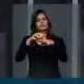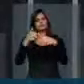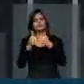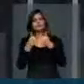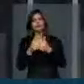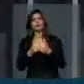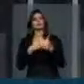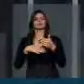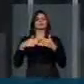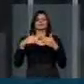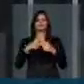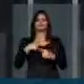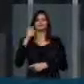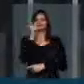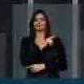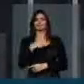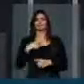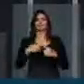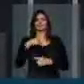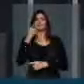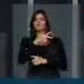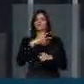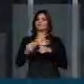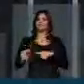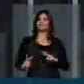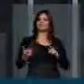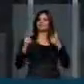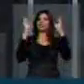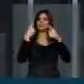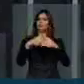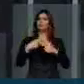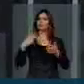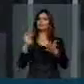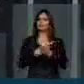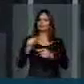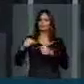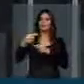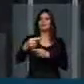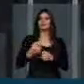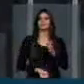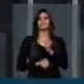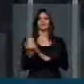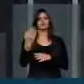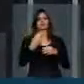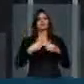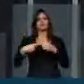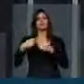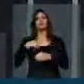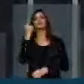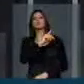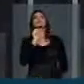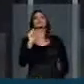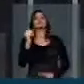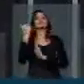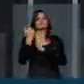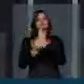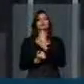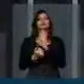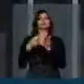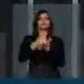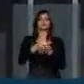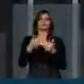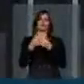transportes e conseguindo vitórias, porque o que aconteceu em centenas de cidades é que se recuou no preço